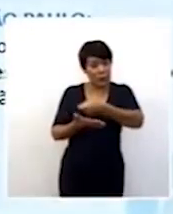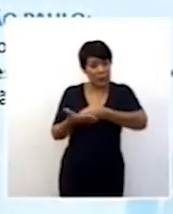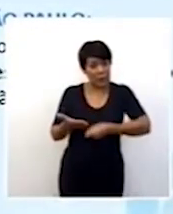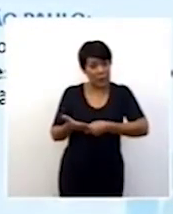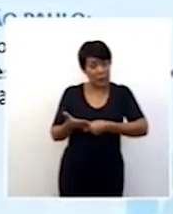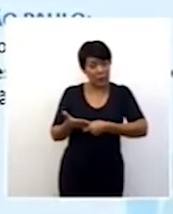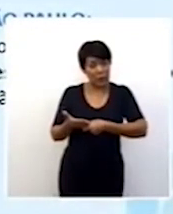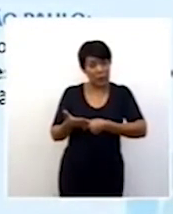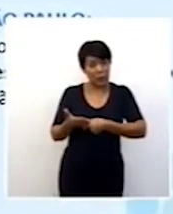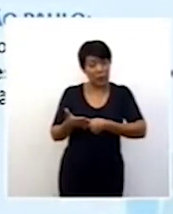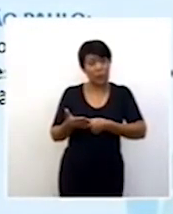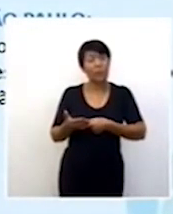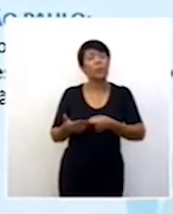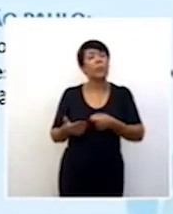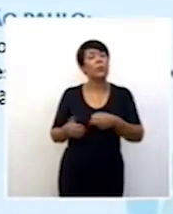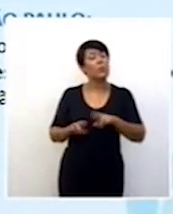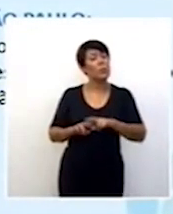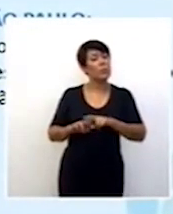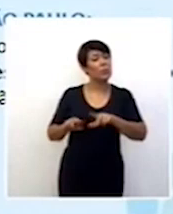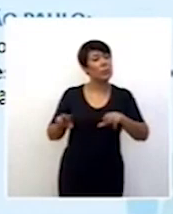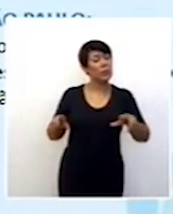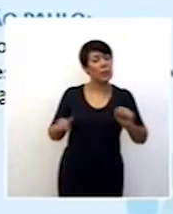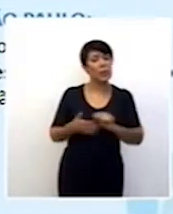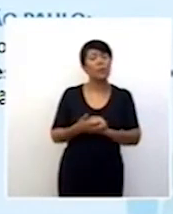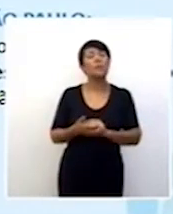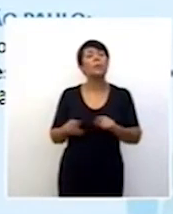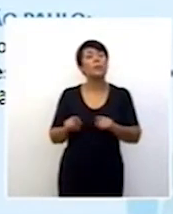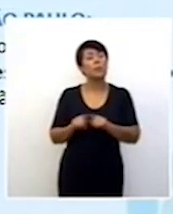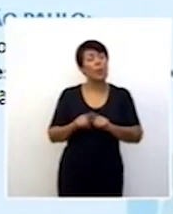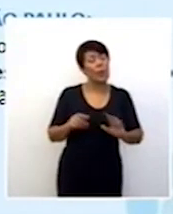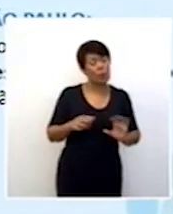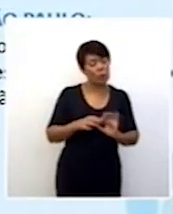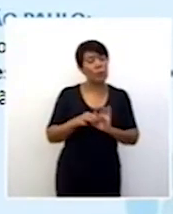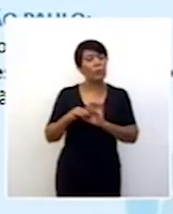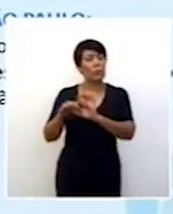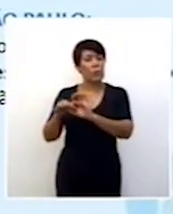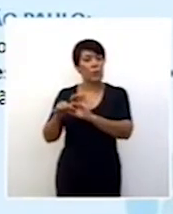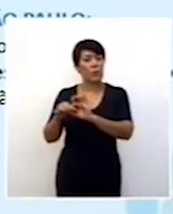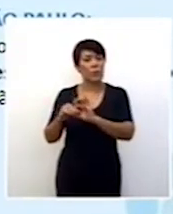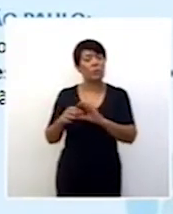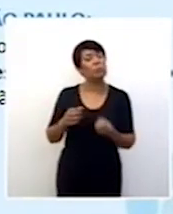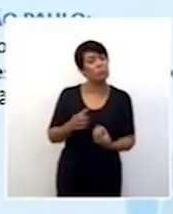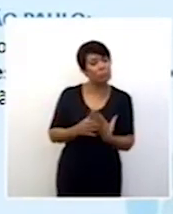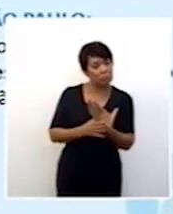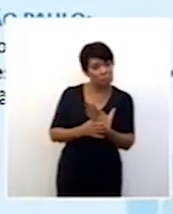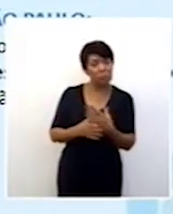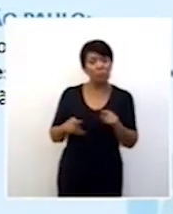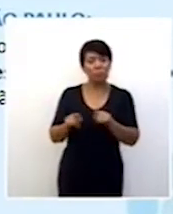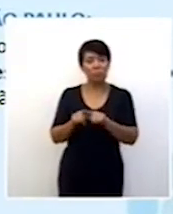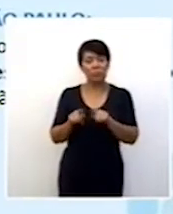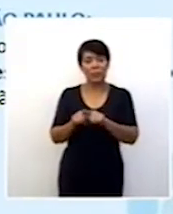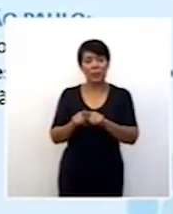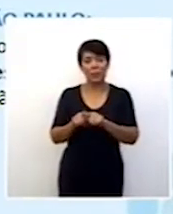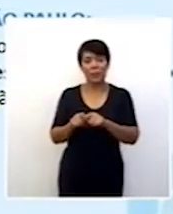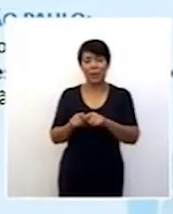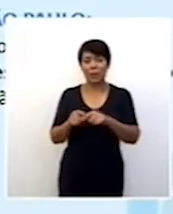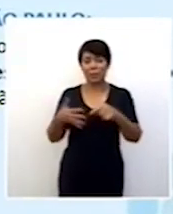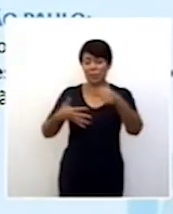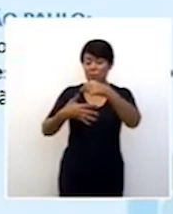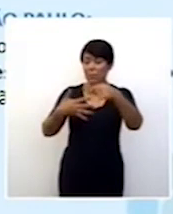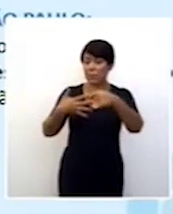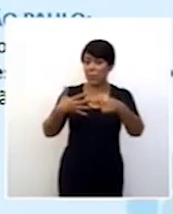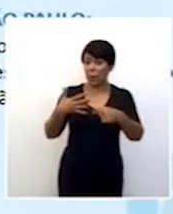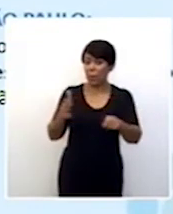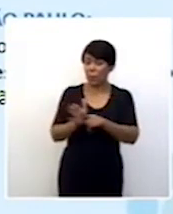diferentes gêneros, levando em consideração o contexto, situação de produção e as características